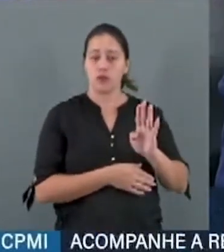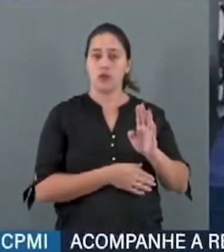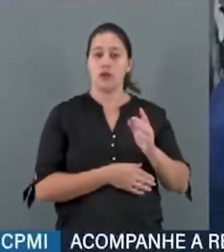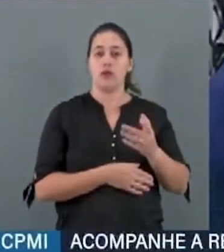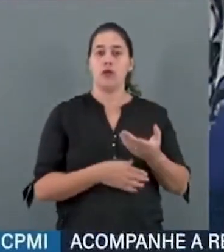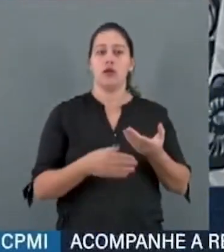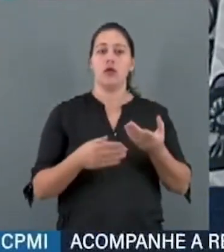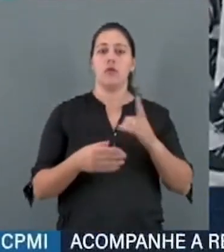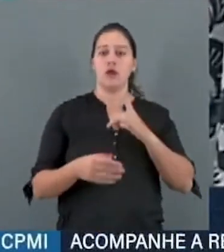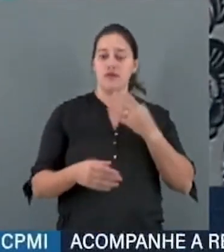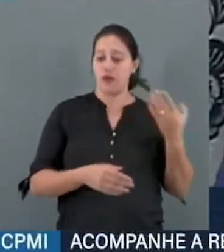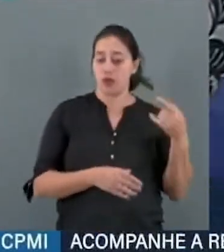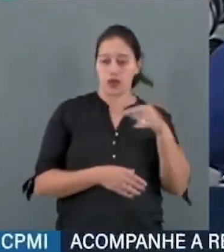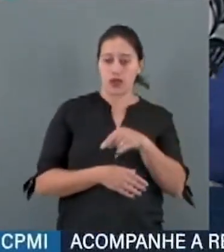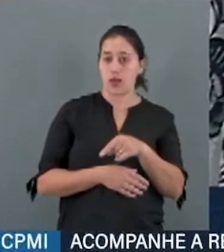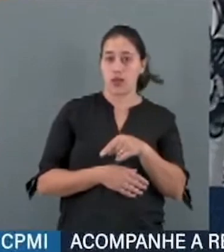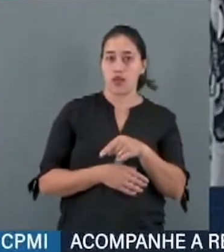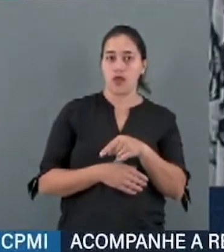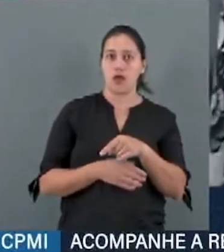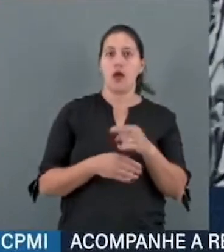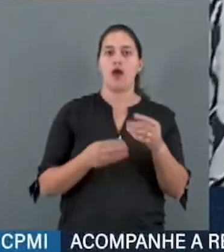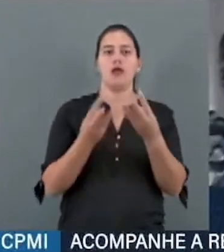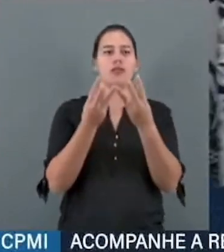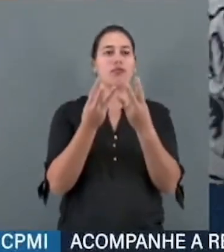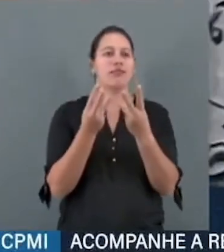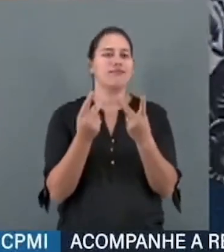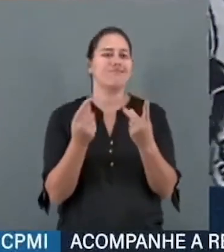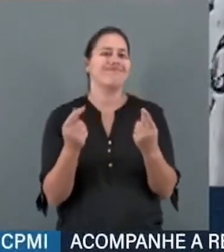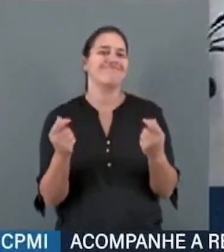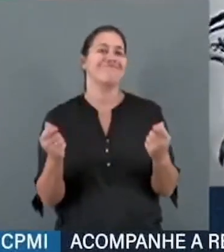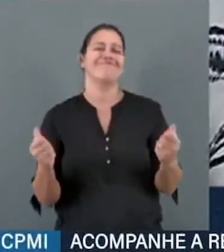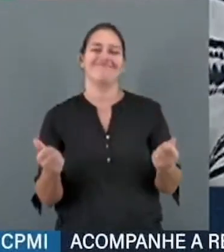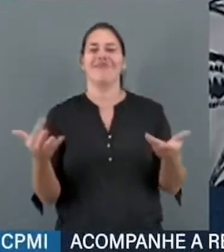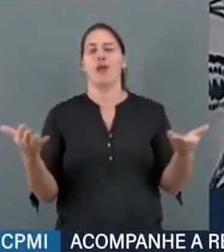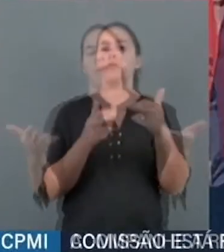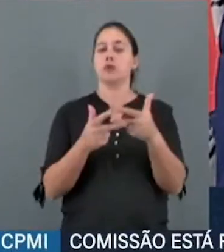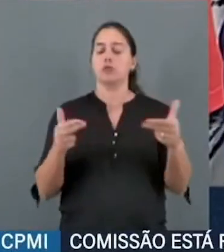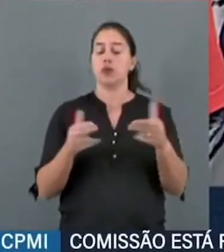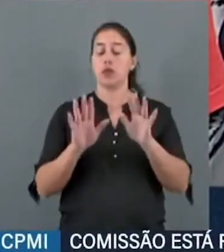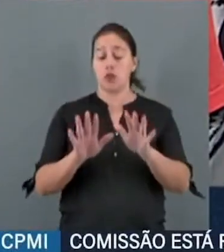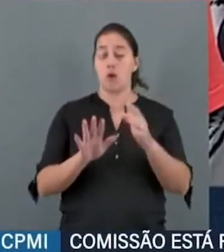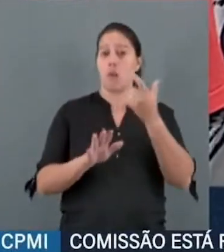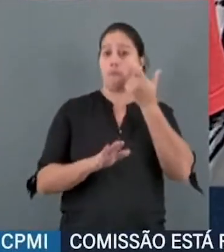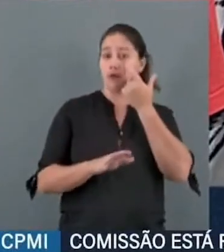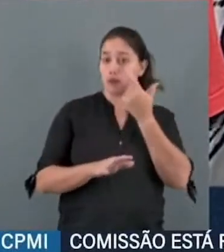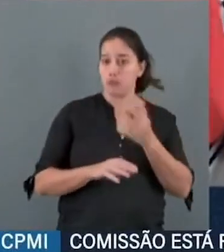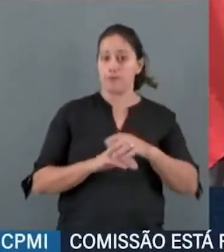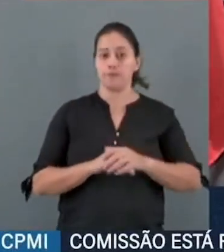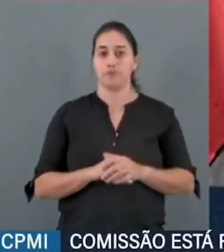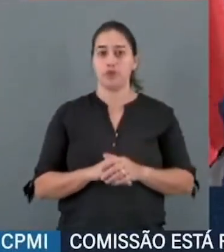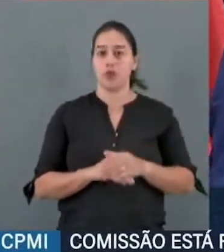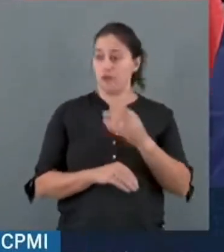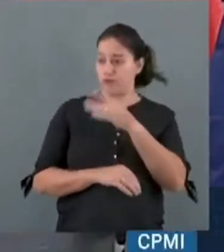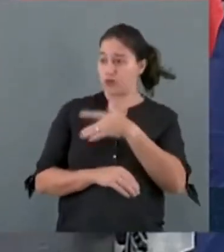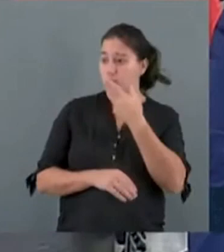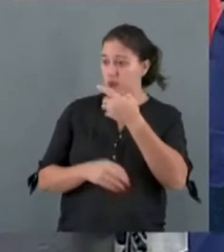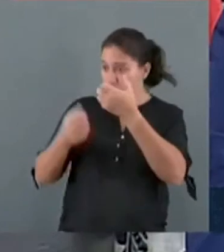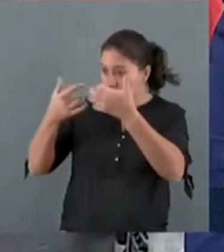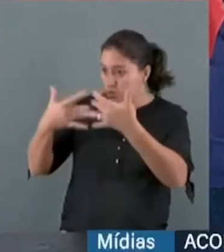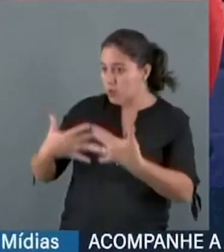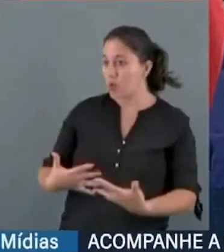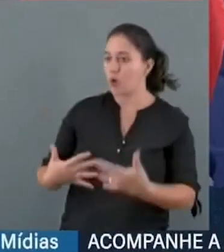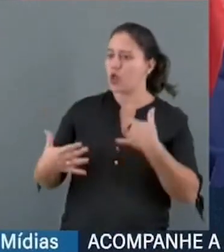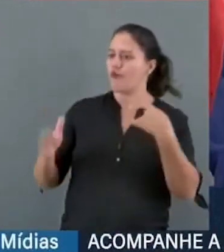investigação e dessa forma se desmonta essa fake news. A partir do que o senhor já falou, e eu vou